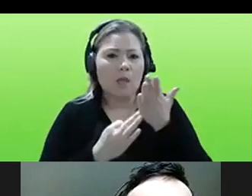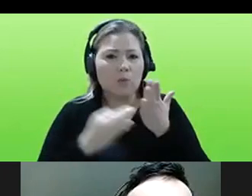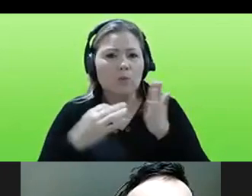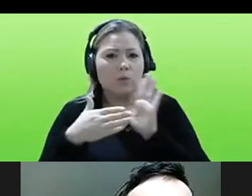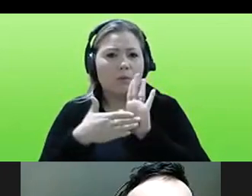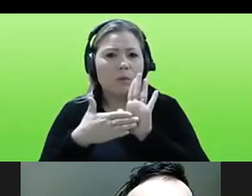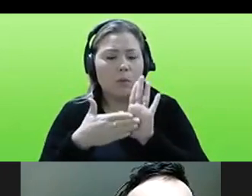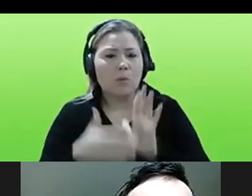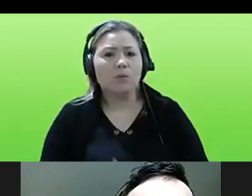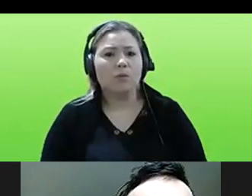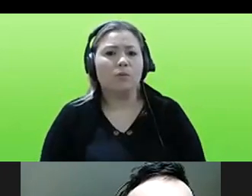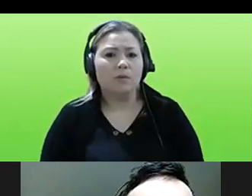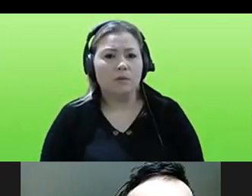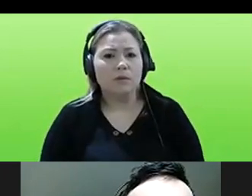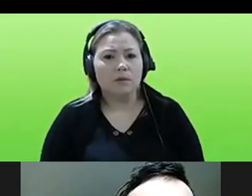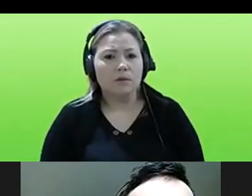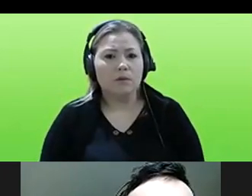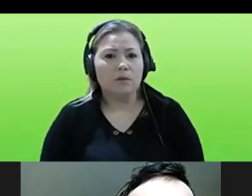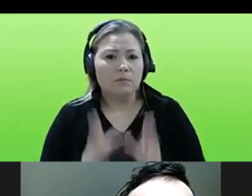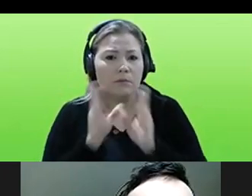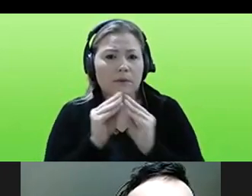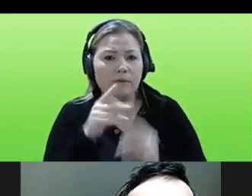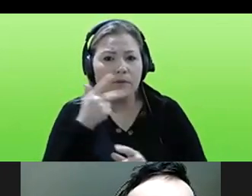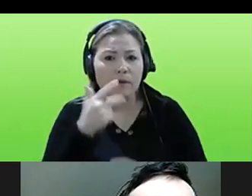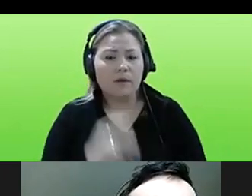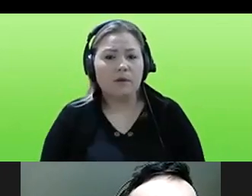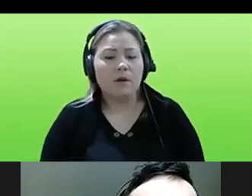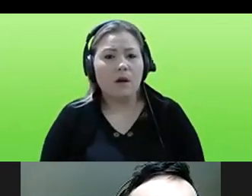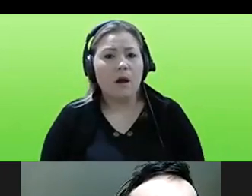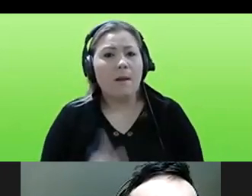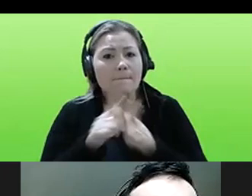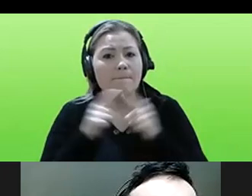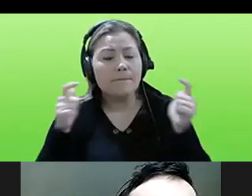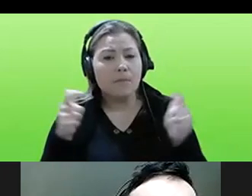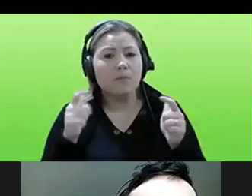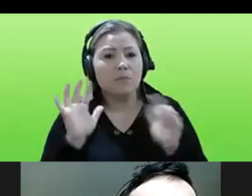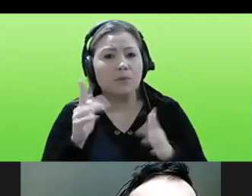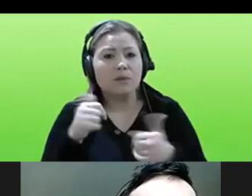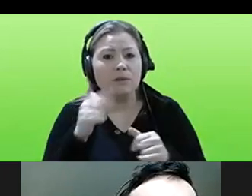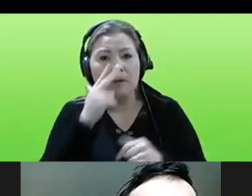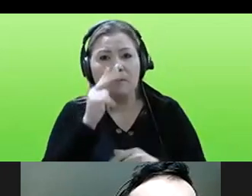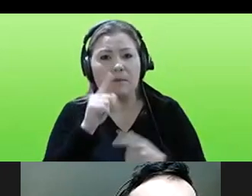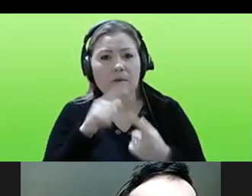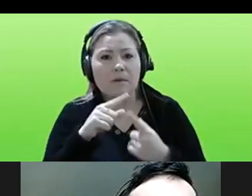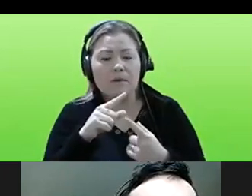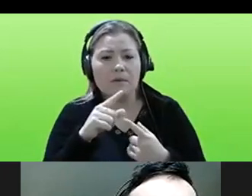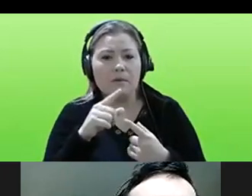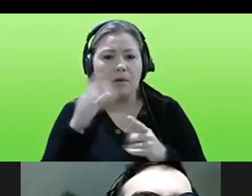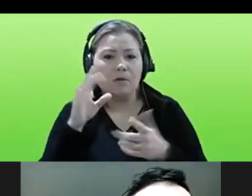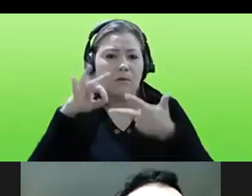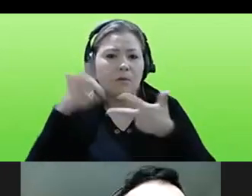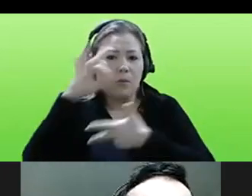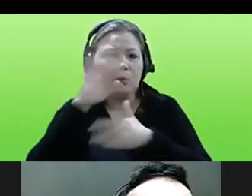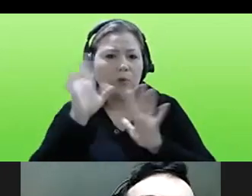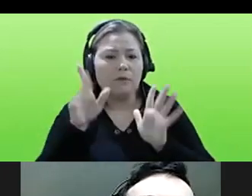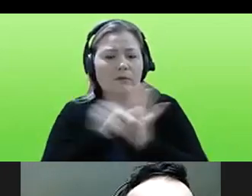né? Brevemente falar. A maior parte já está, pelo menos, no Moodle, no pessoal de Ciências